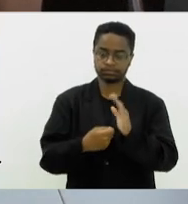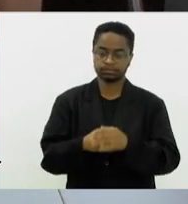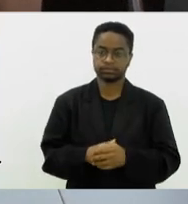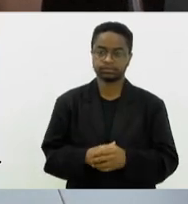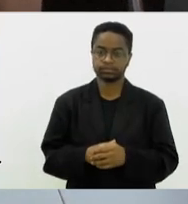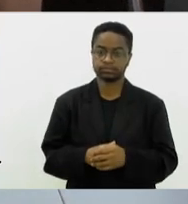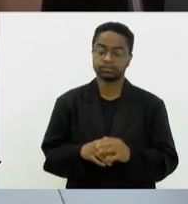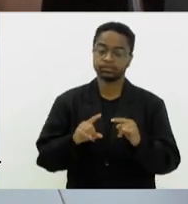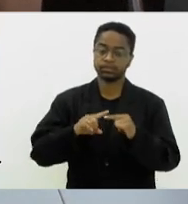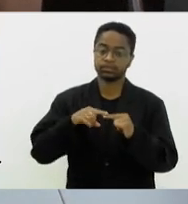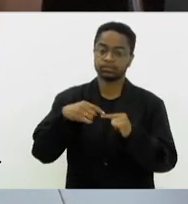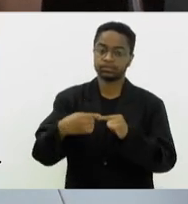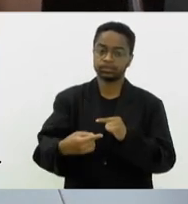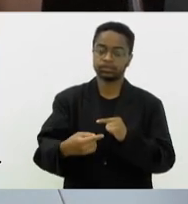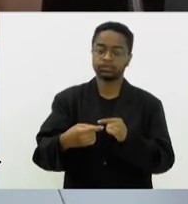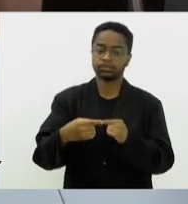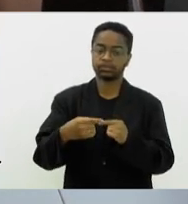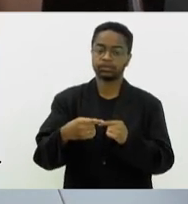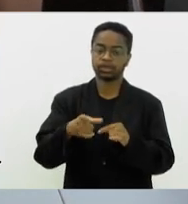Definem três